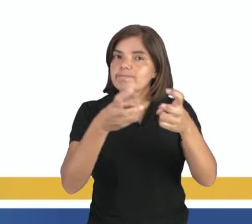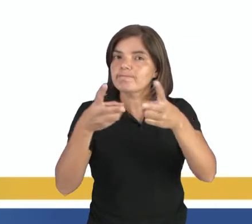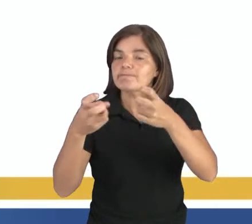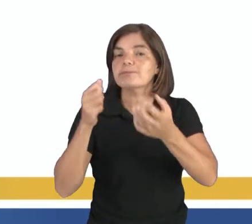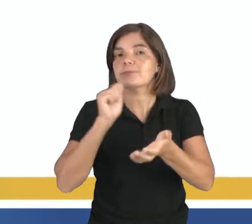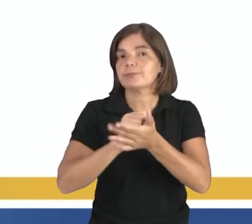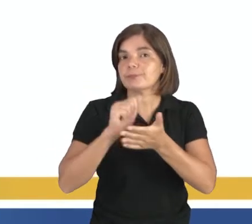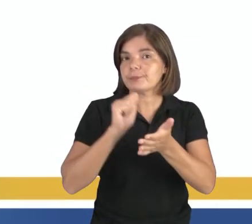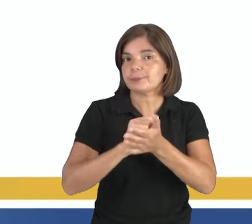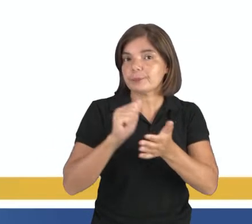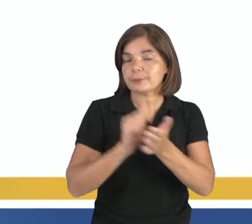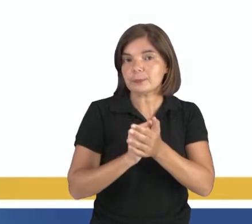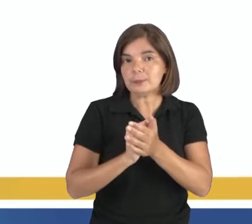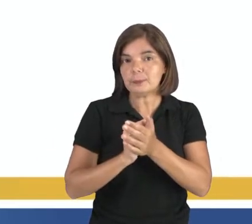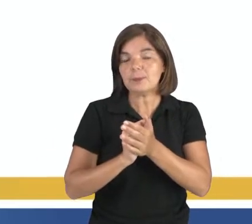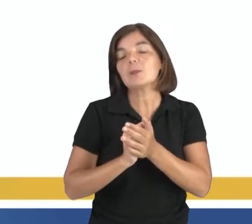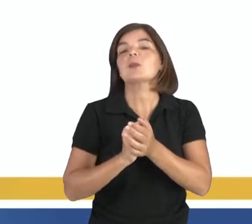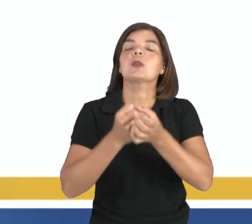explorado e a